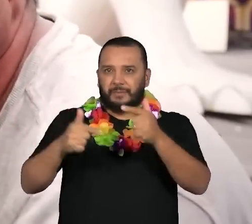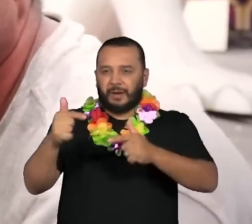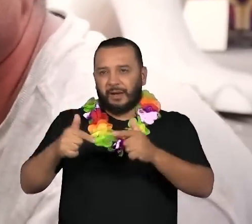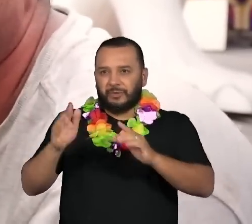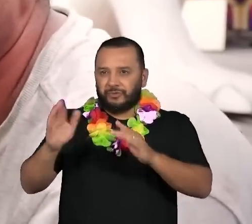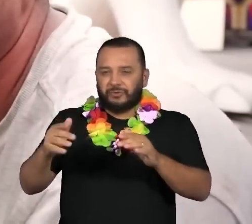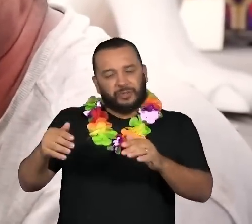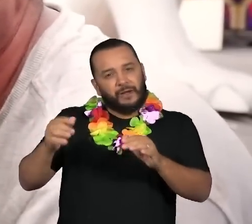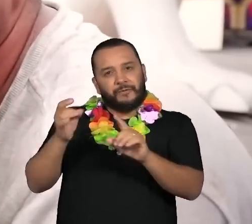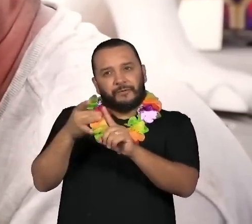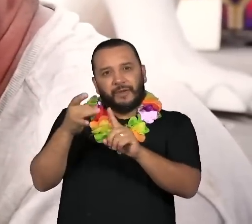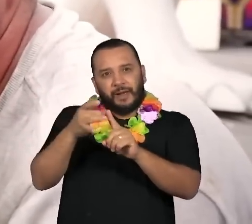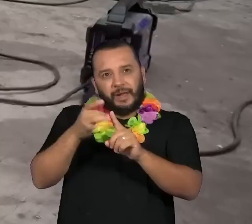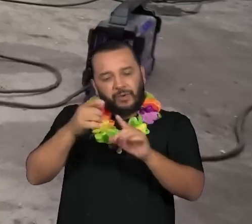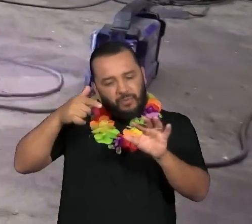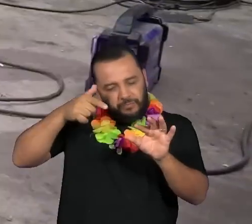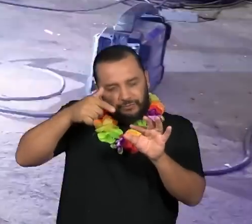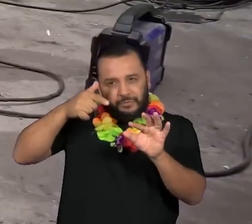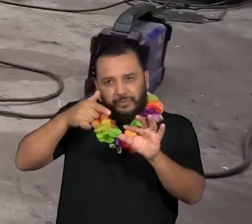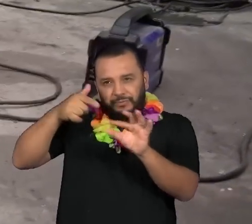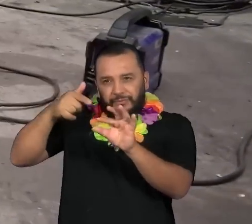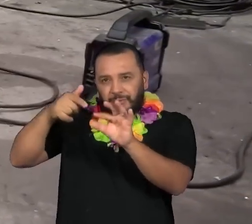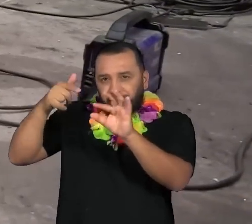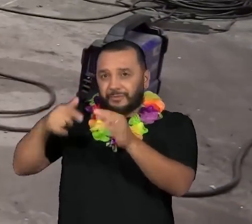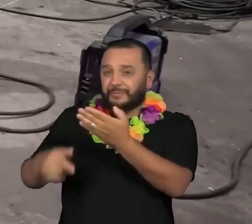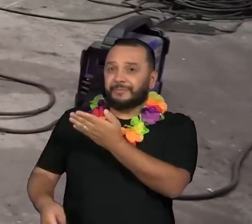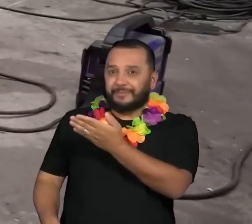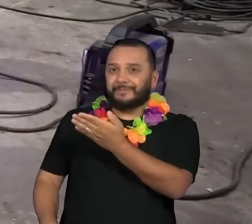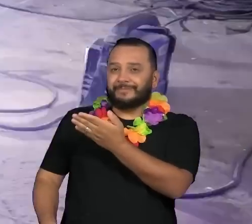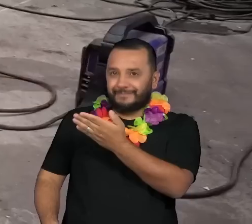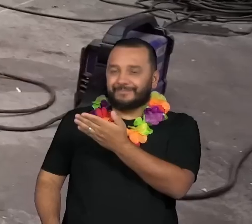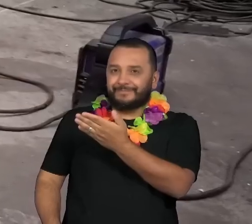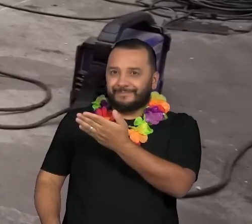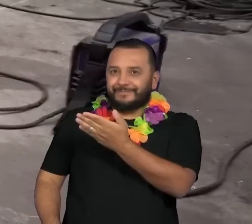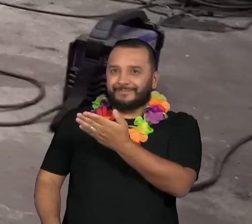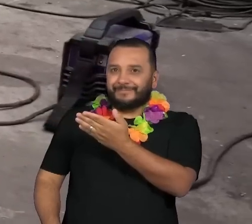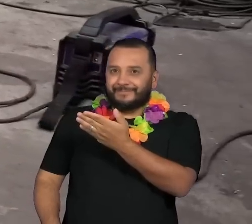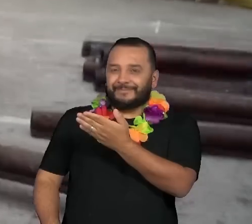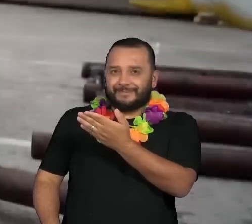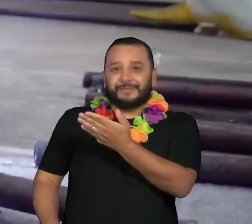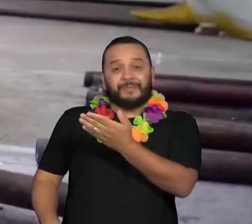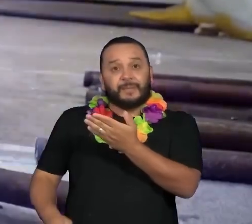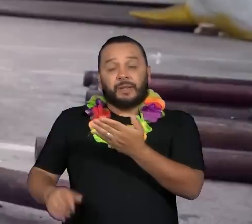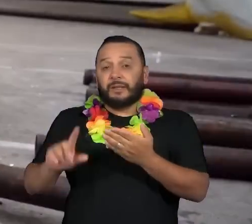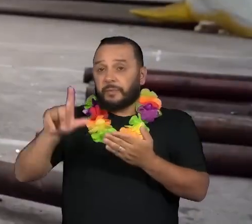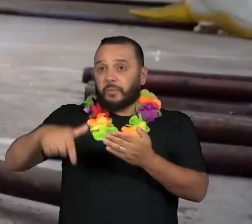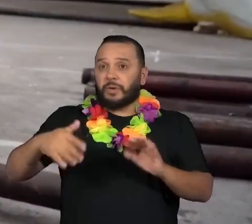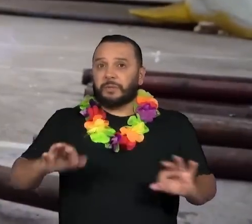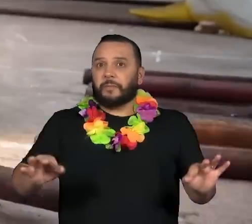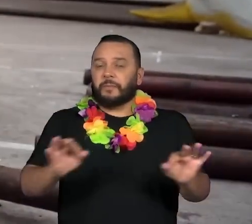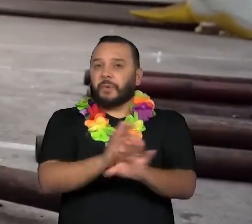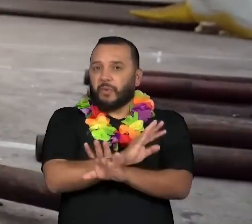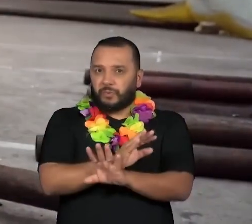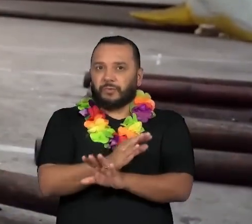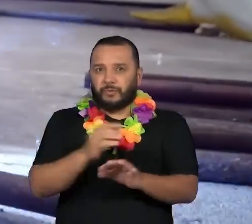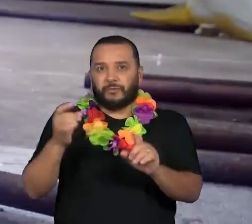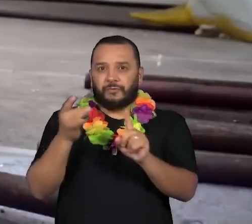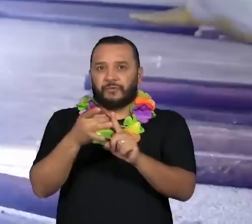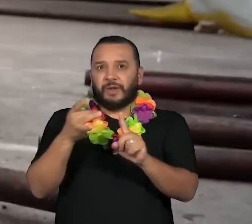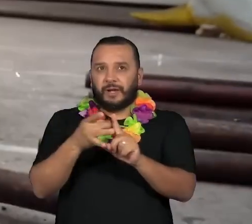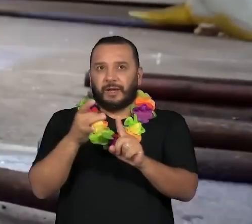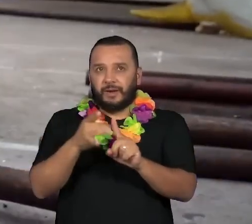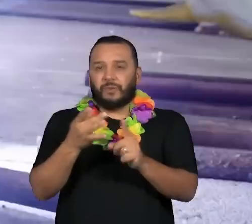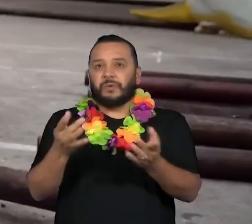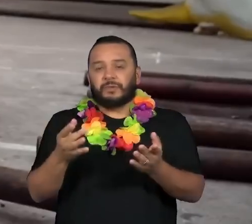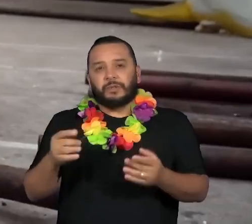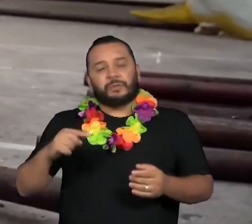carros alegóricos, e ajudar no que pode também. Assim, depois que termina, vamos dizer, a ferragem, aí que